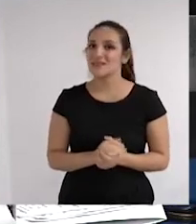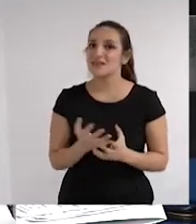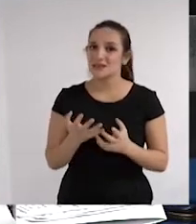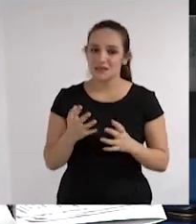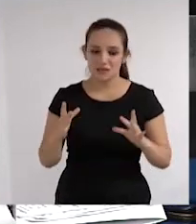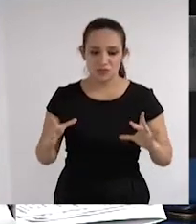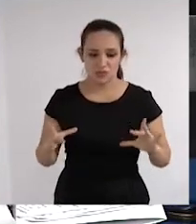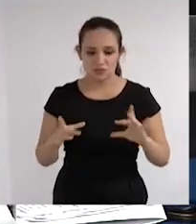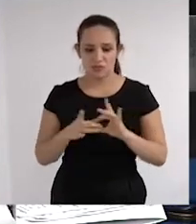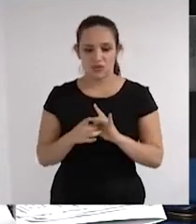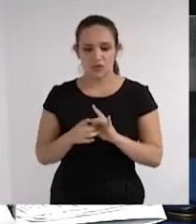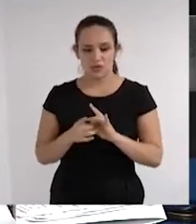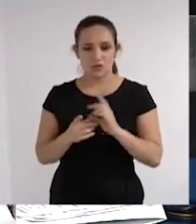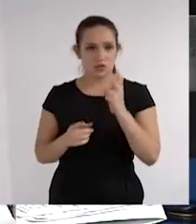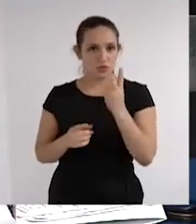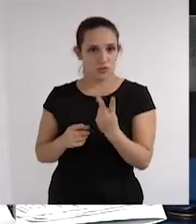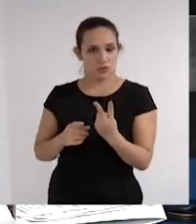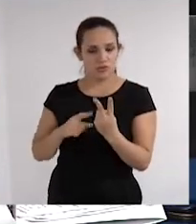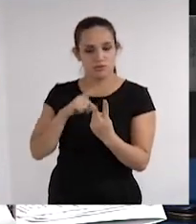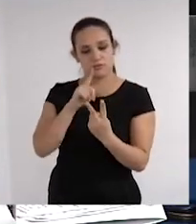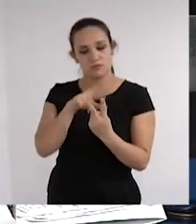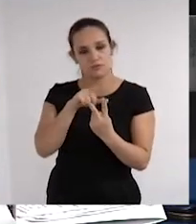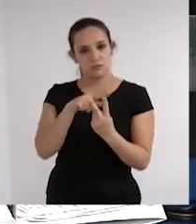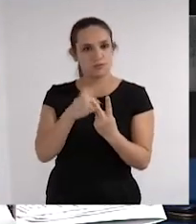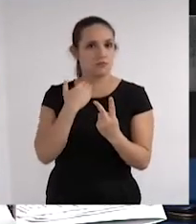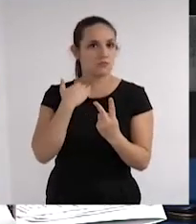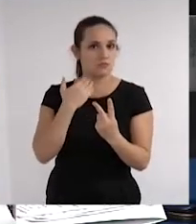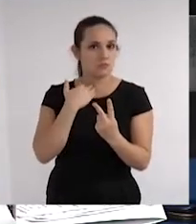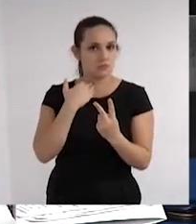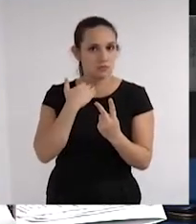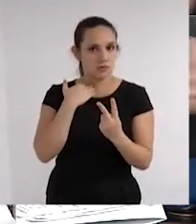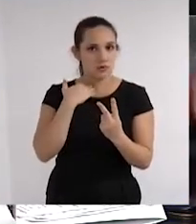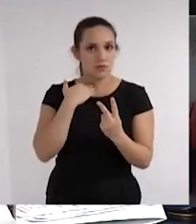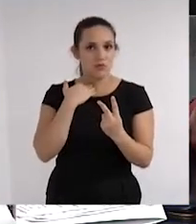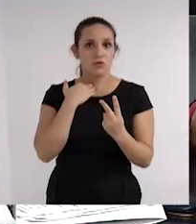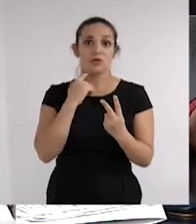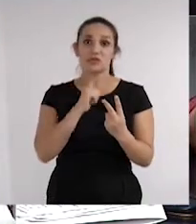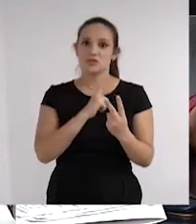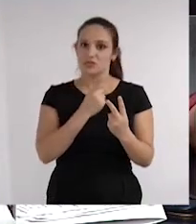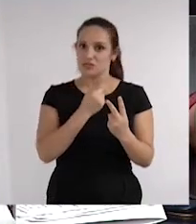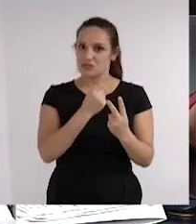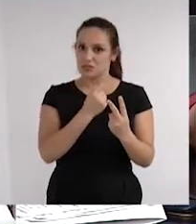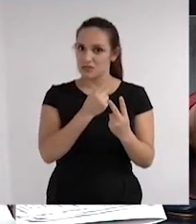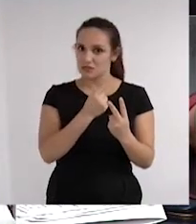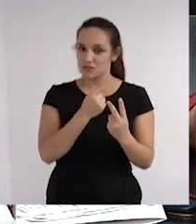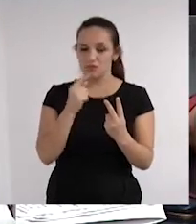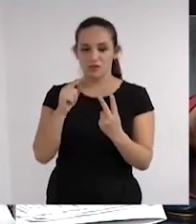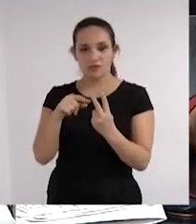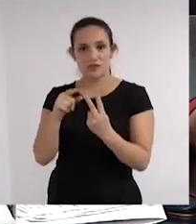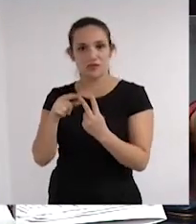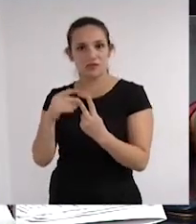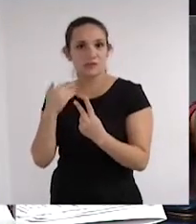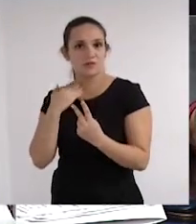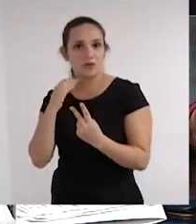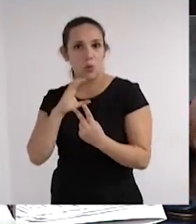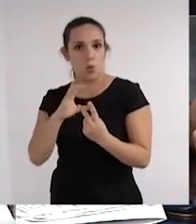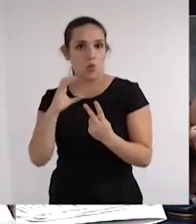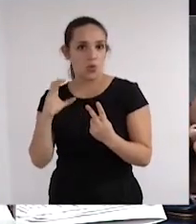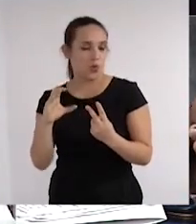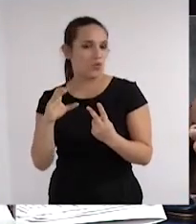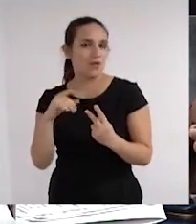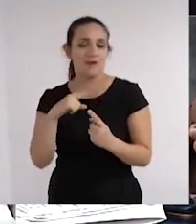deputado Amarildo. Um fundo superavitário e outro fundo deficitário. Portanto,